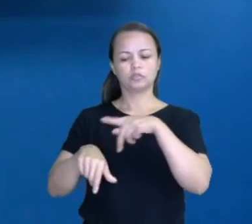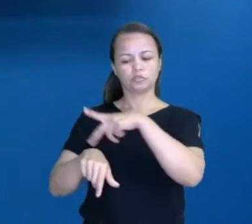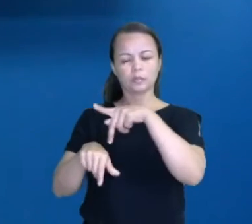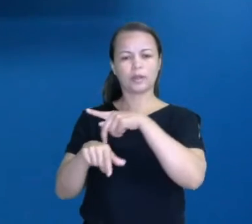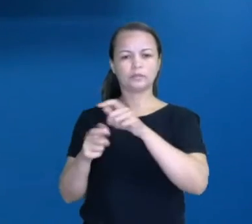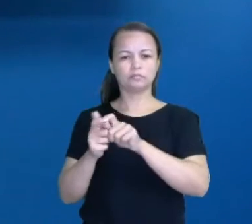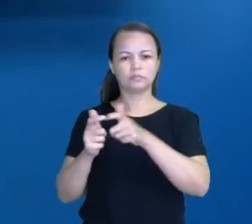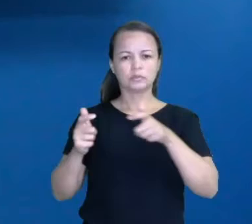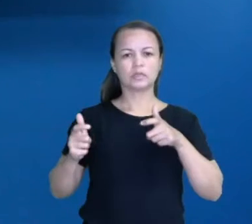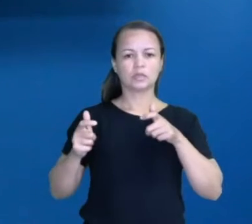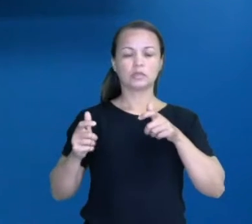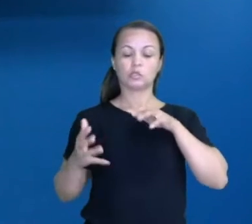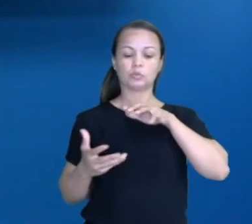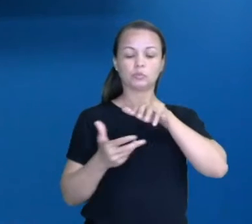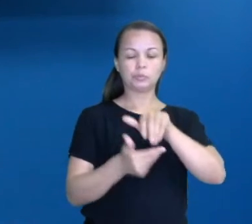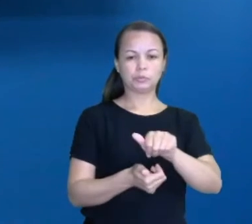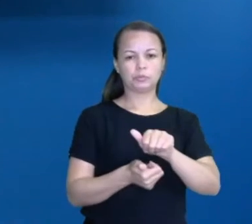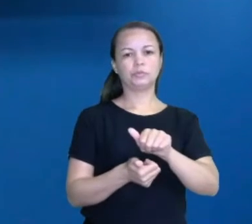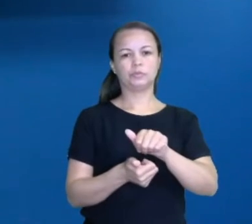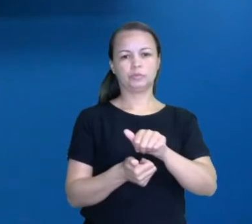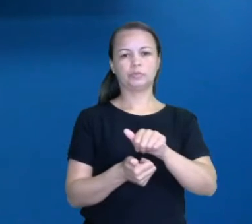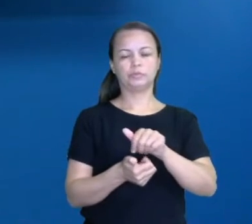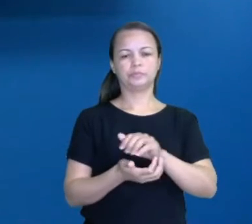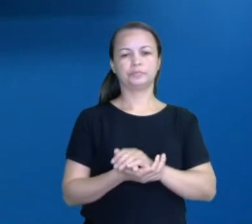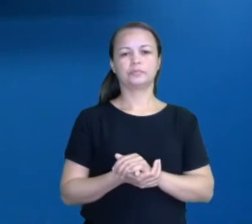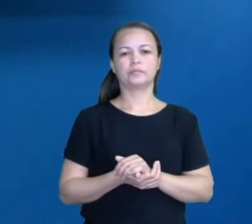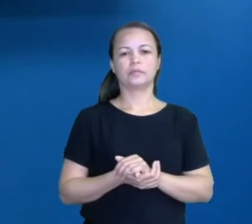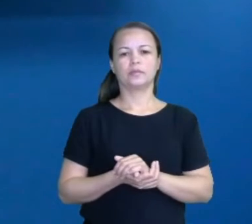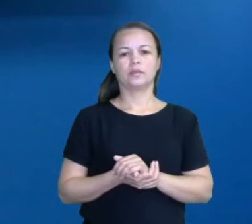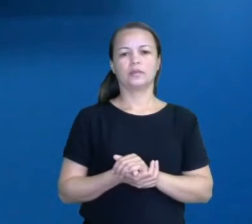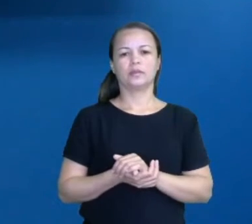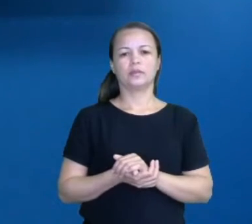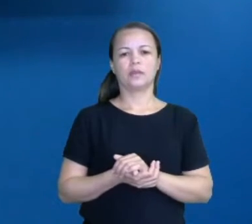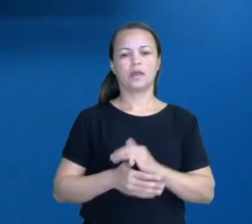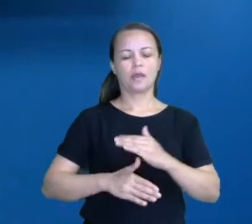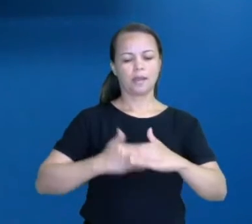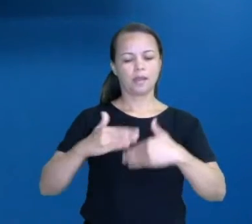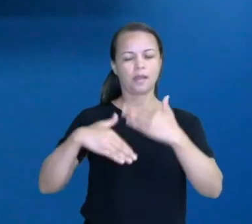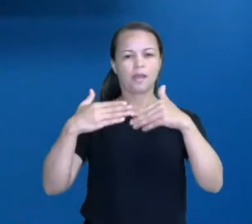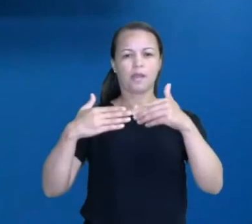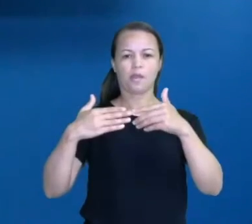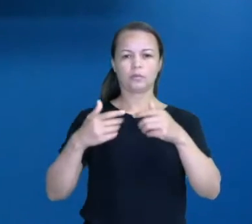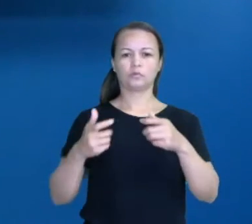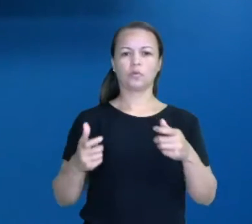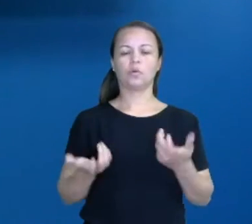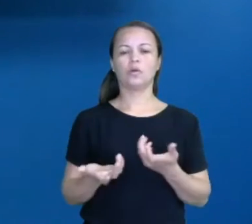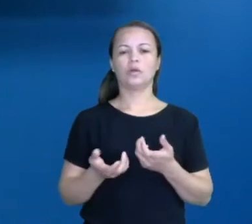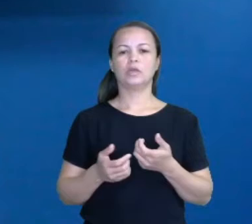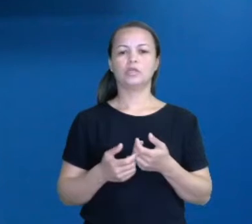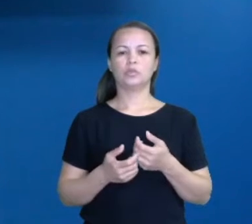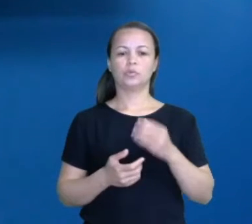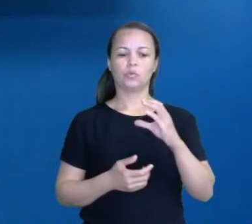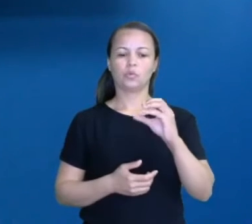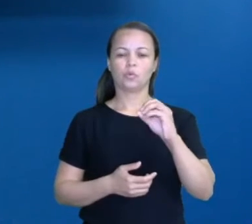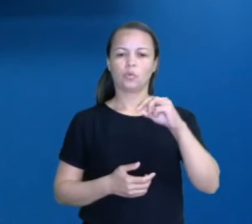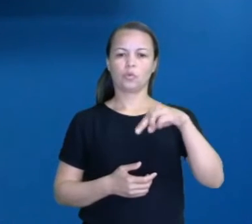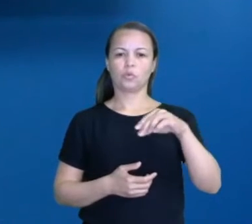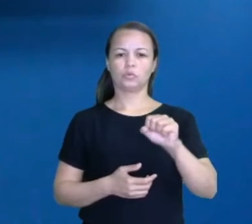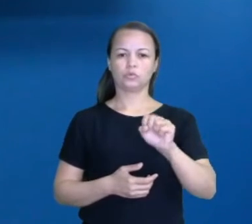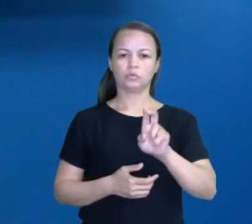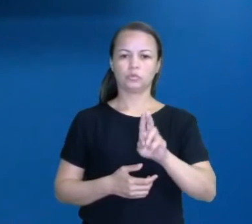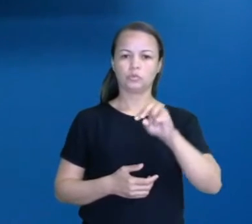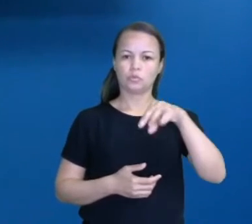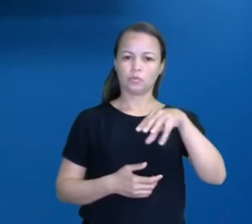comércio internacional mundial, a produção aumentou, também o consumo por parte de países que antes ficavam